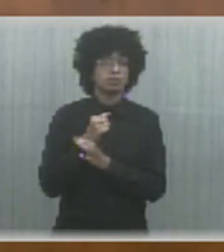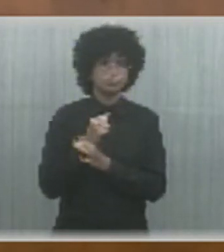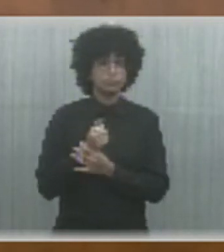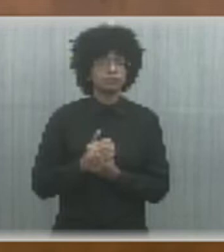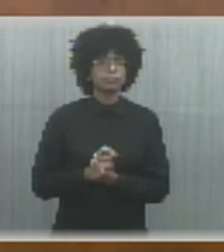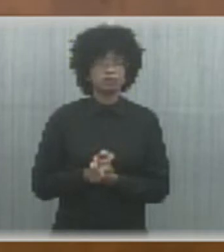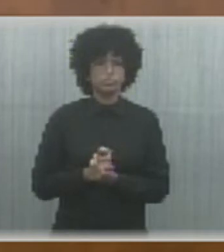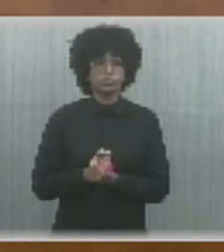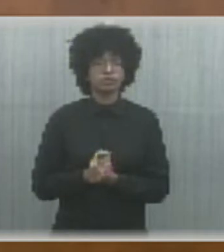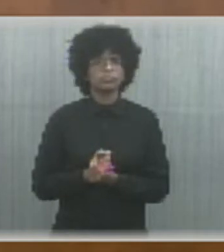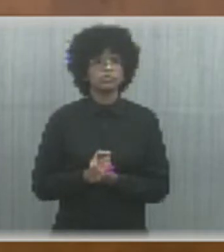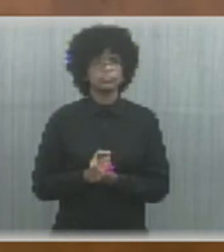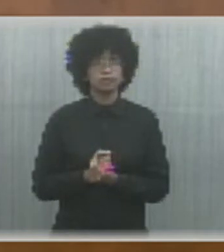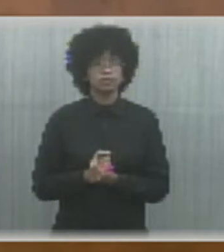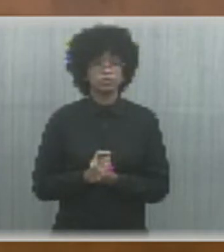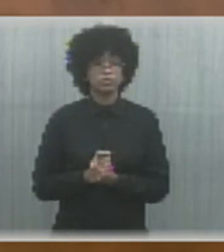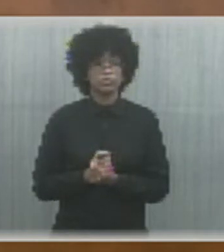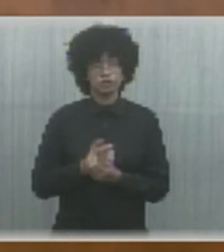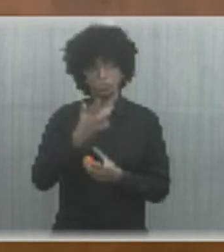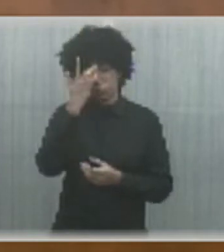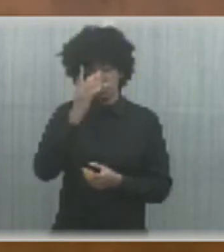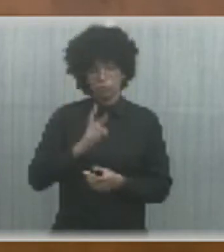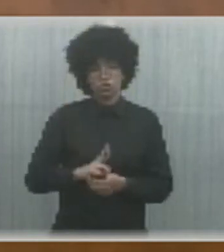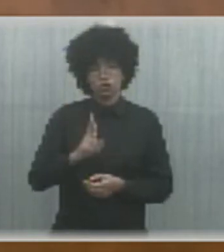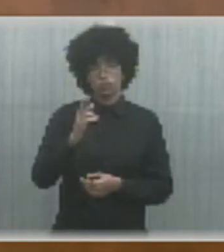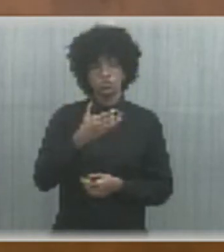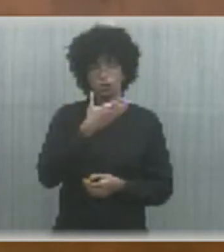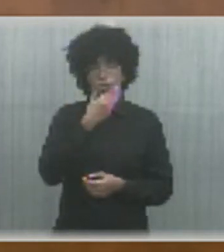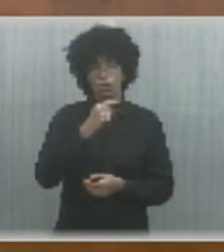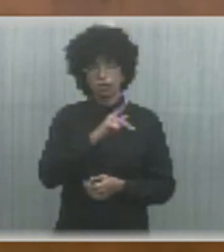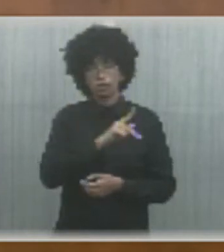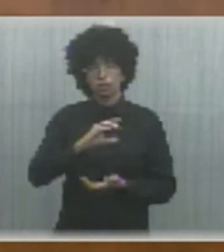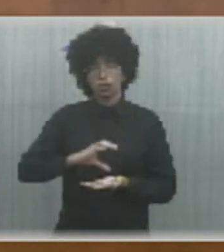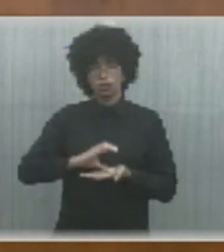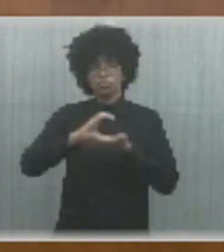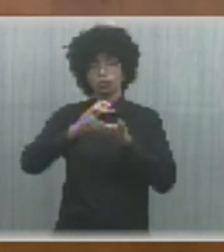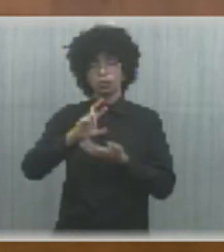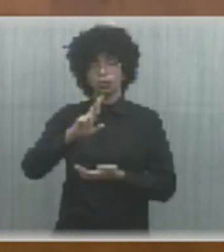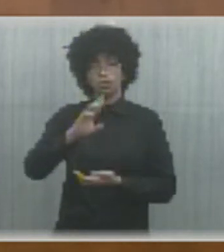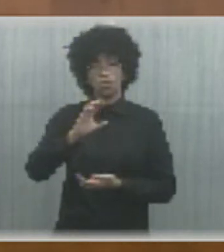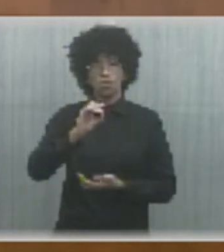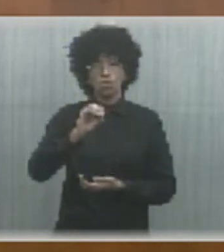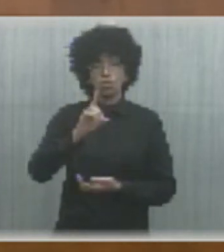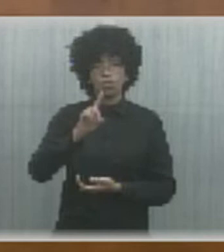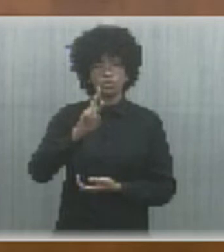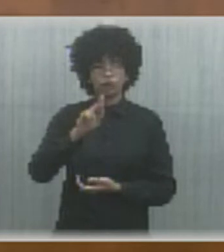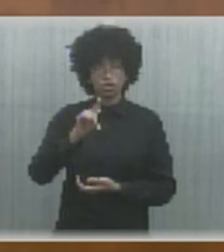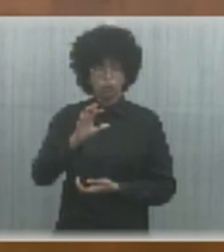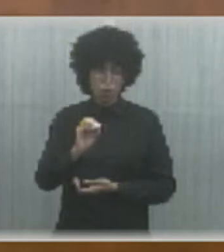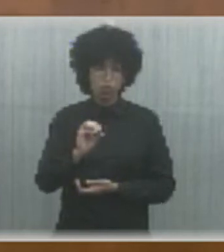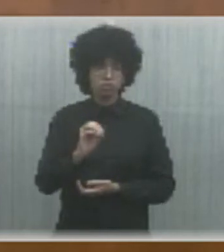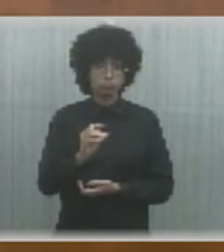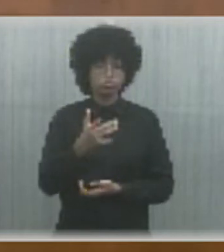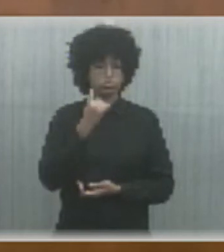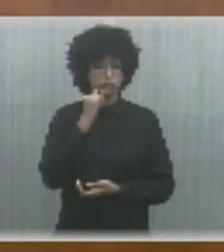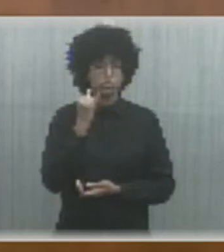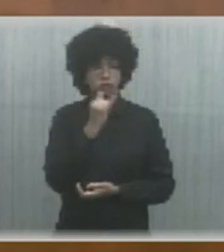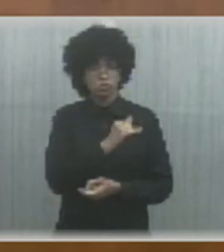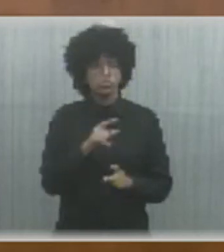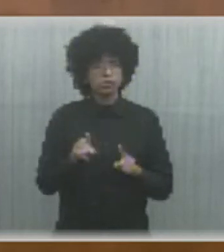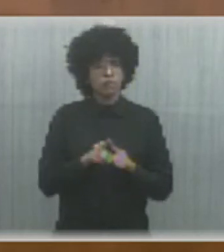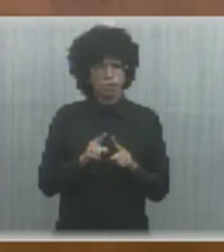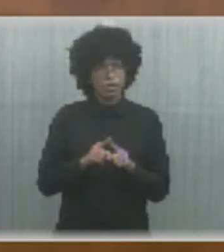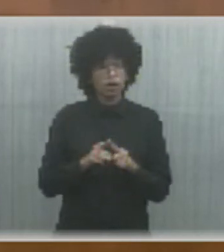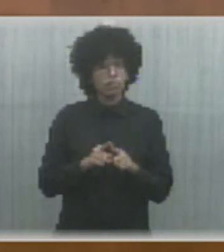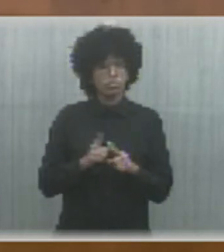com representante da fisioterapia, doutor Rodrigo, presidente do conselho, já trouxe a contribuição, disse que é um